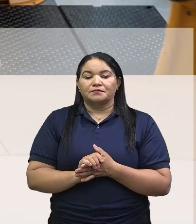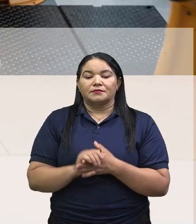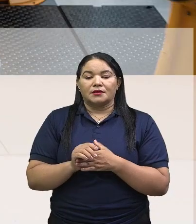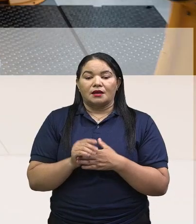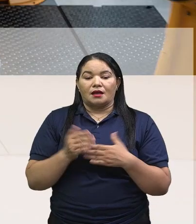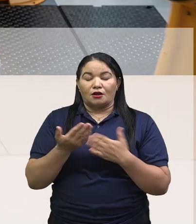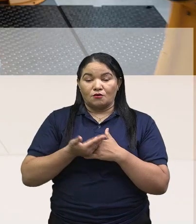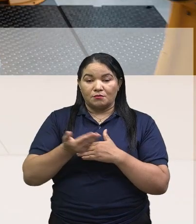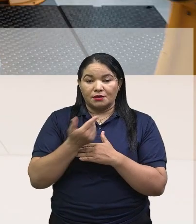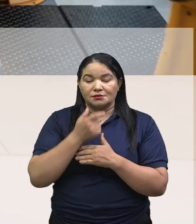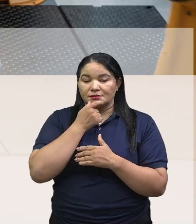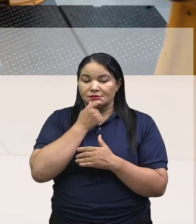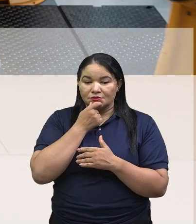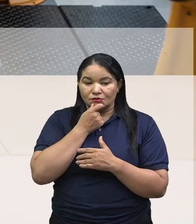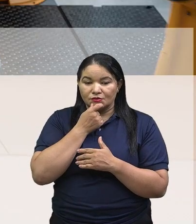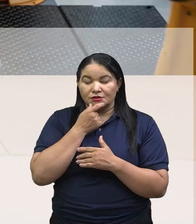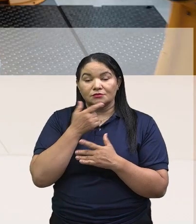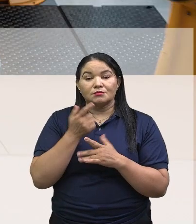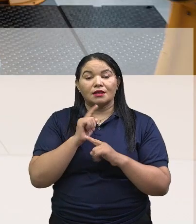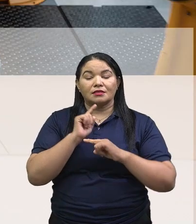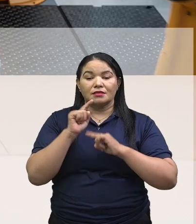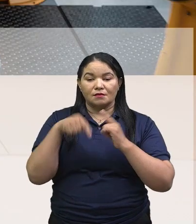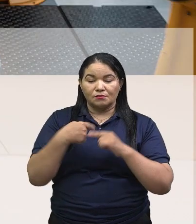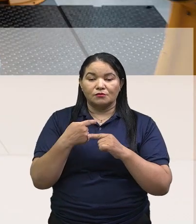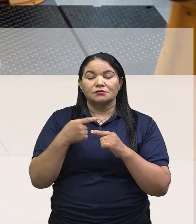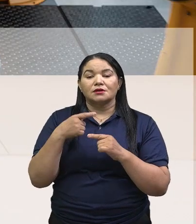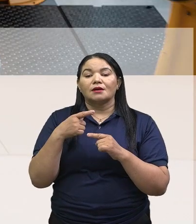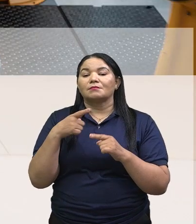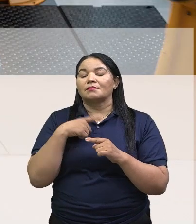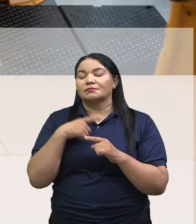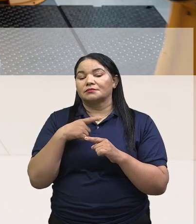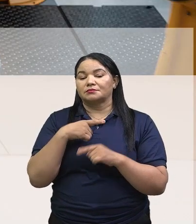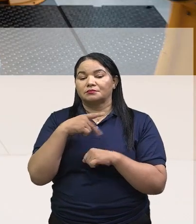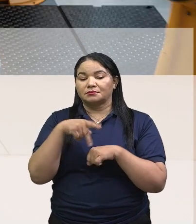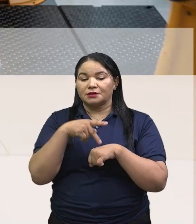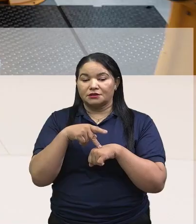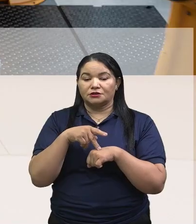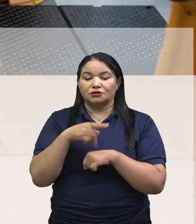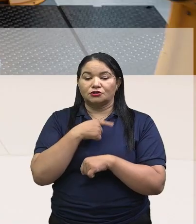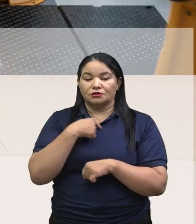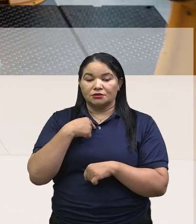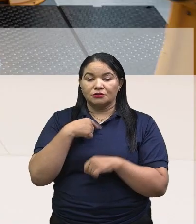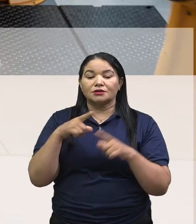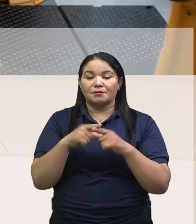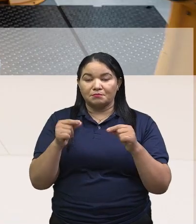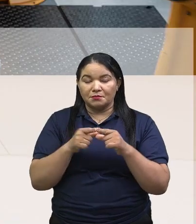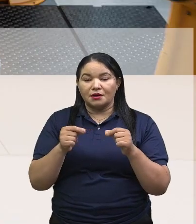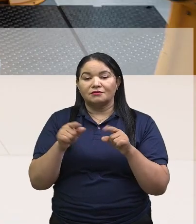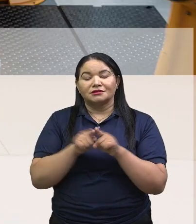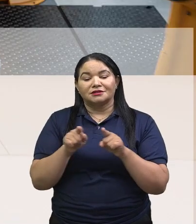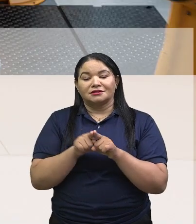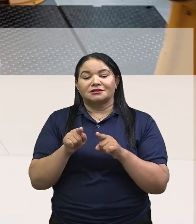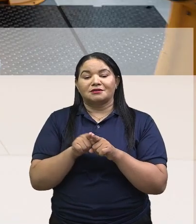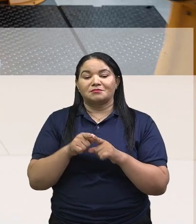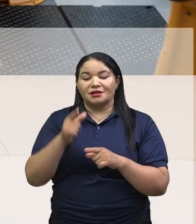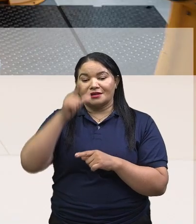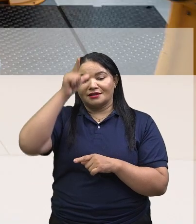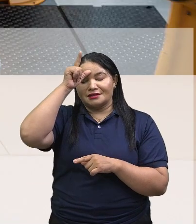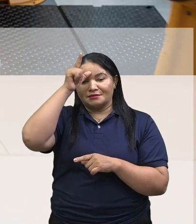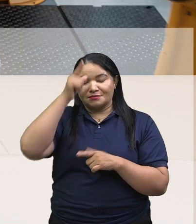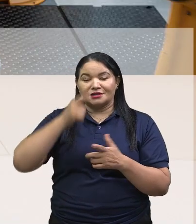da América, mas vai ter países como o Japão e a Alemanha à frente desse